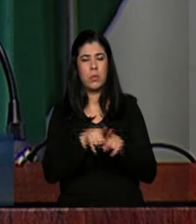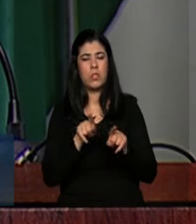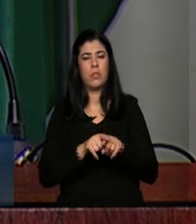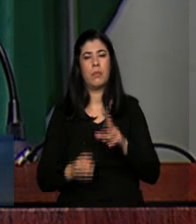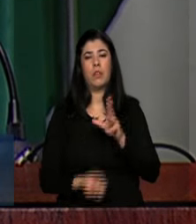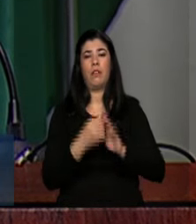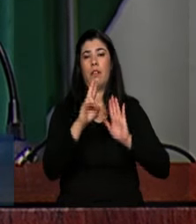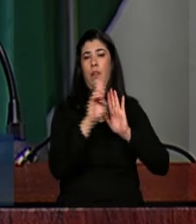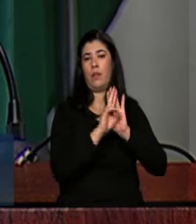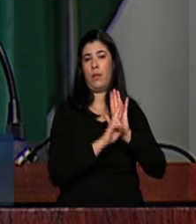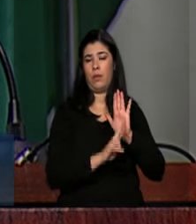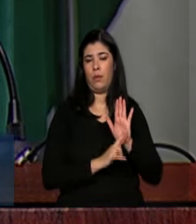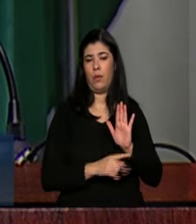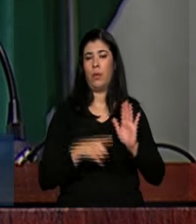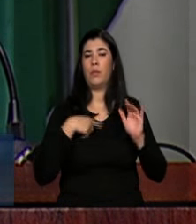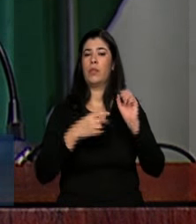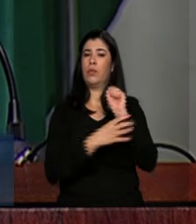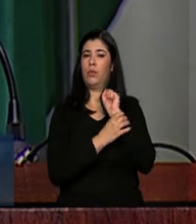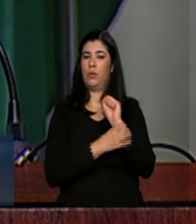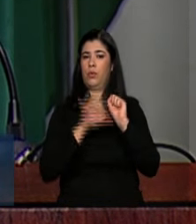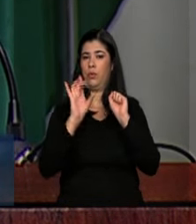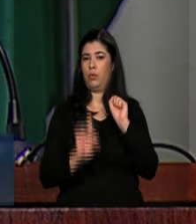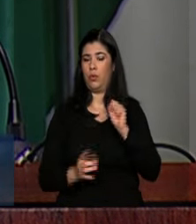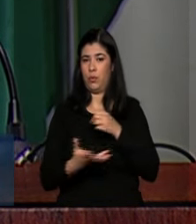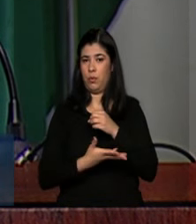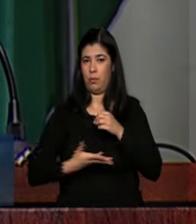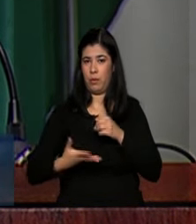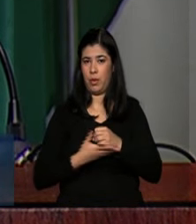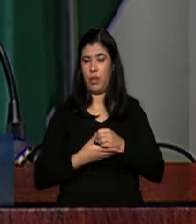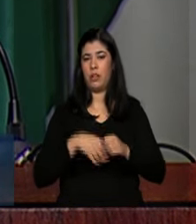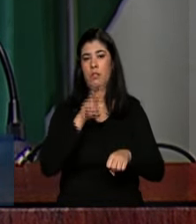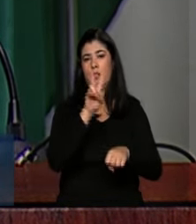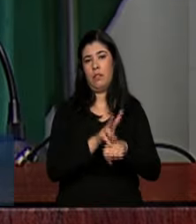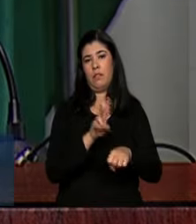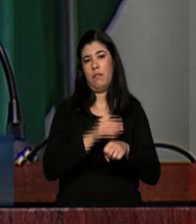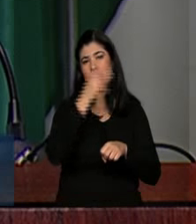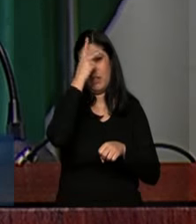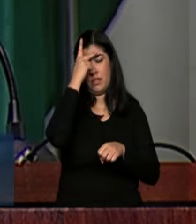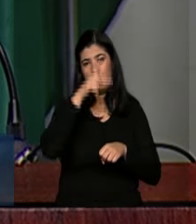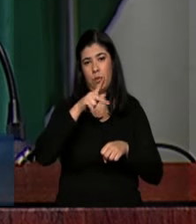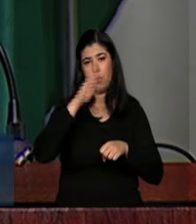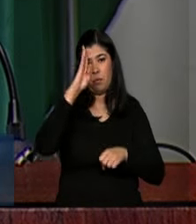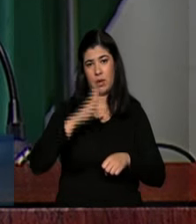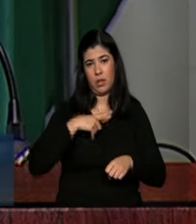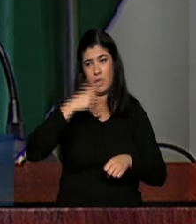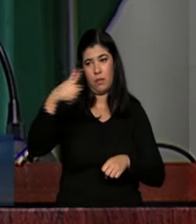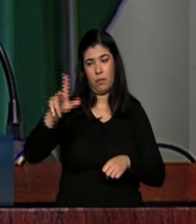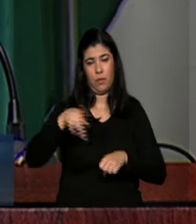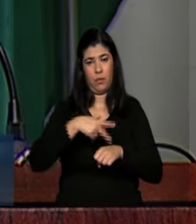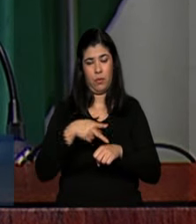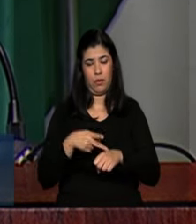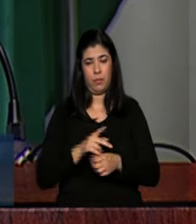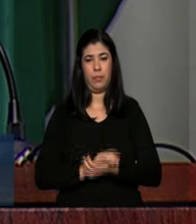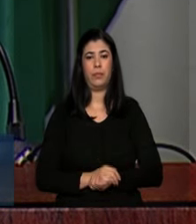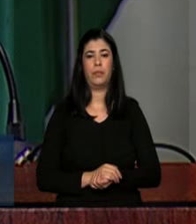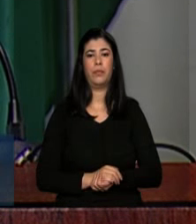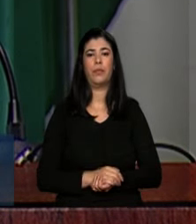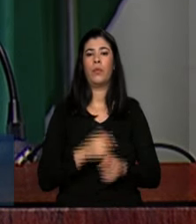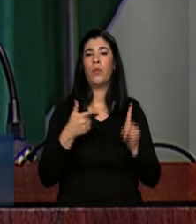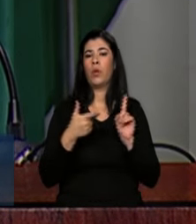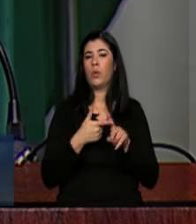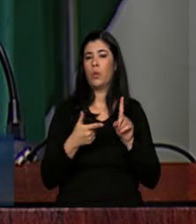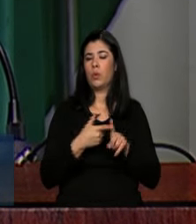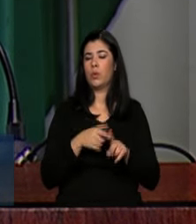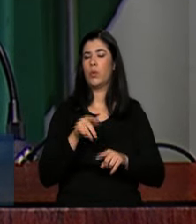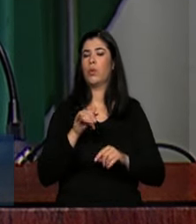normas internacionais que assegurem os direitos fundamentais dos migrantes. No segundo caso, o Itamaraty